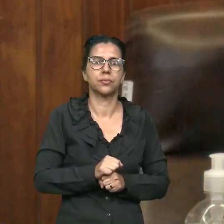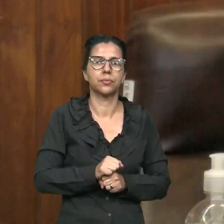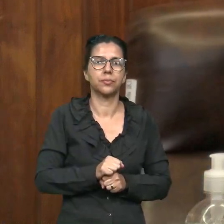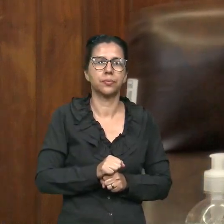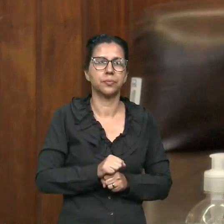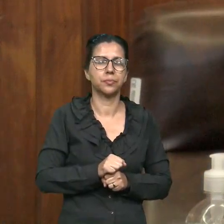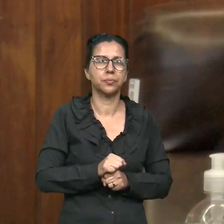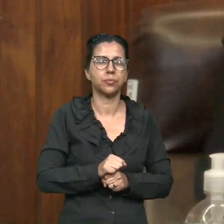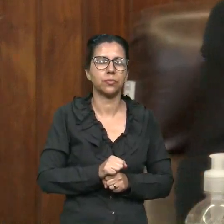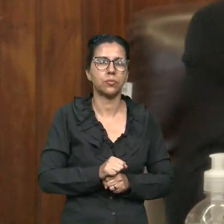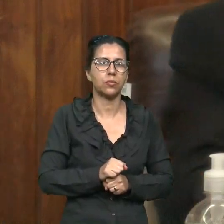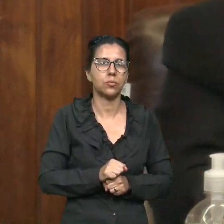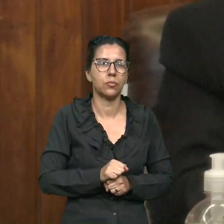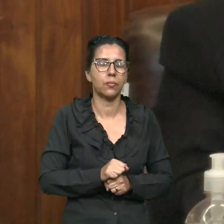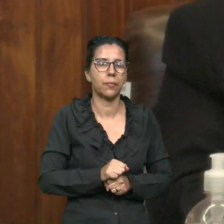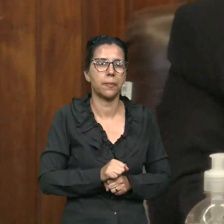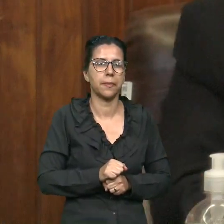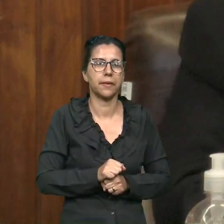R$ 391.165,45.